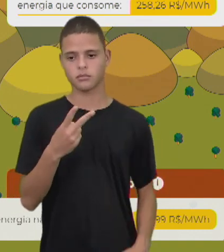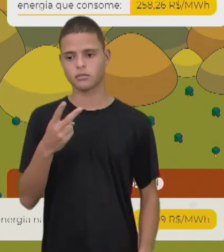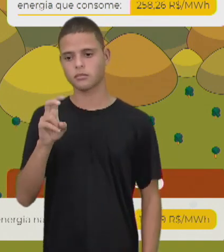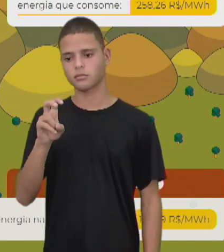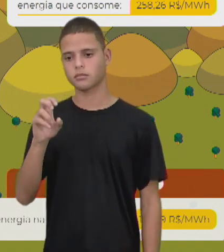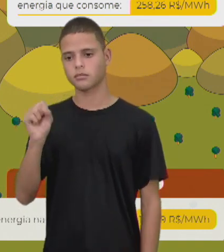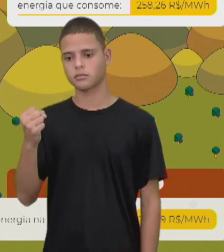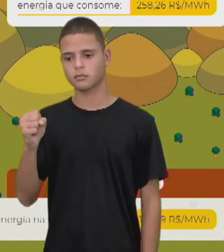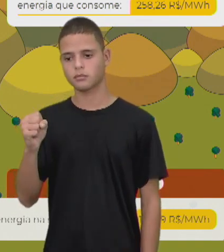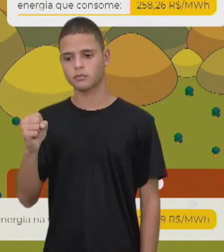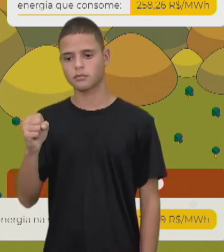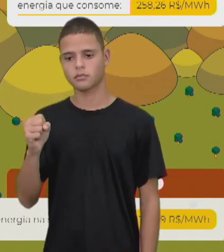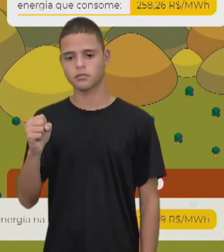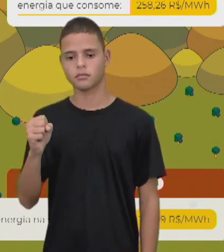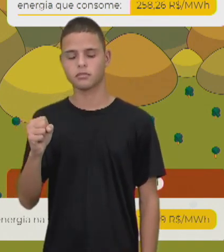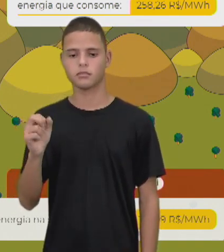R$258.